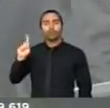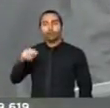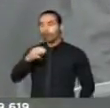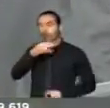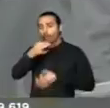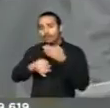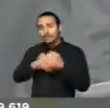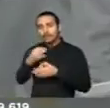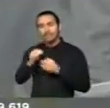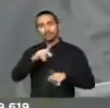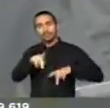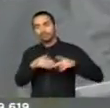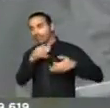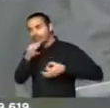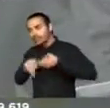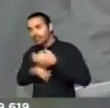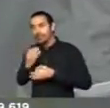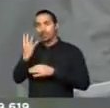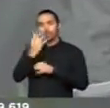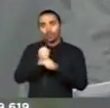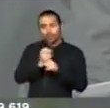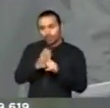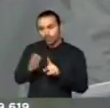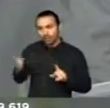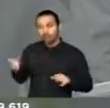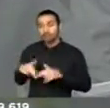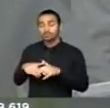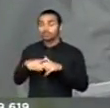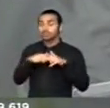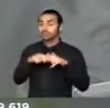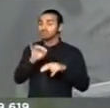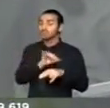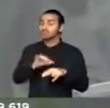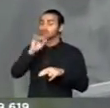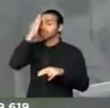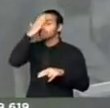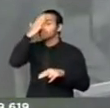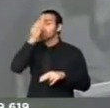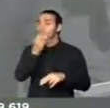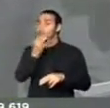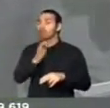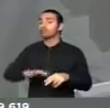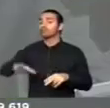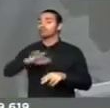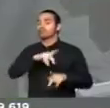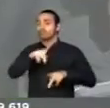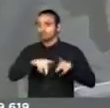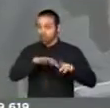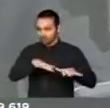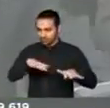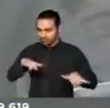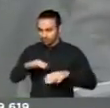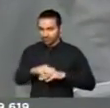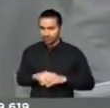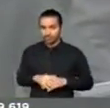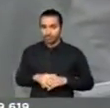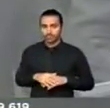isso é importante observar o que as ruas têm a dizer. Então, nesse momento, não